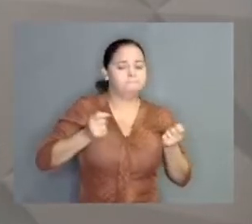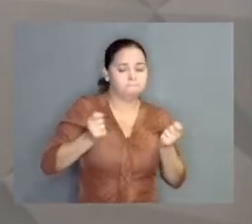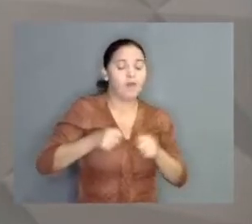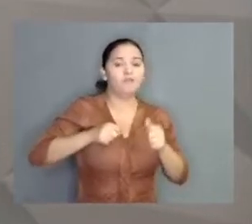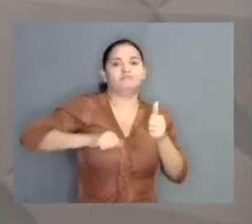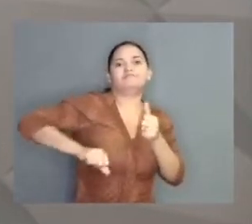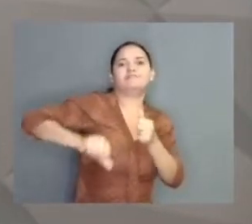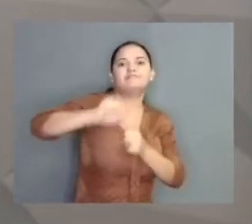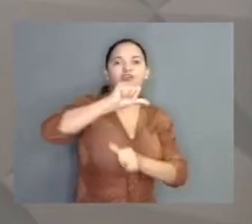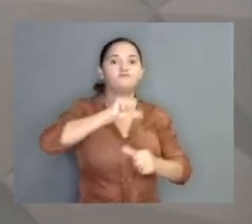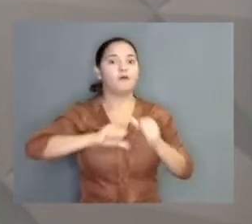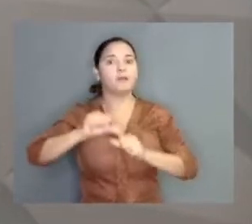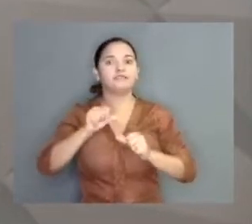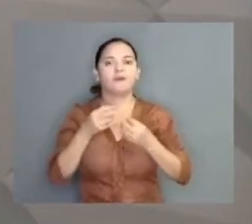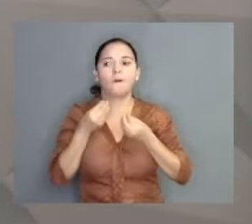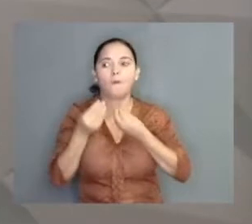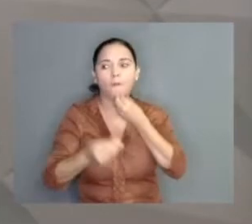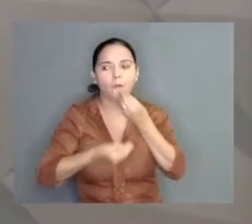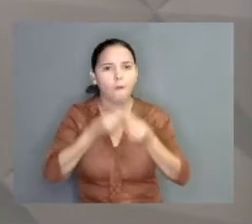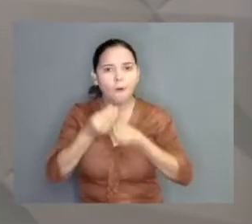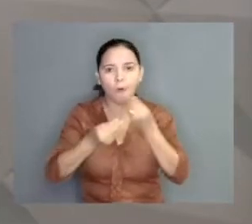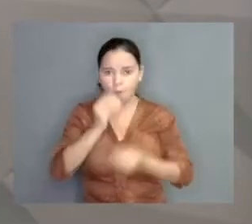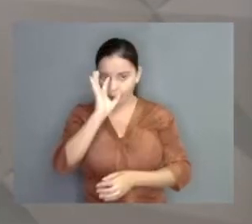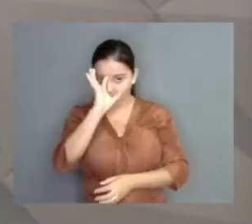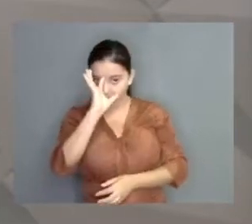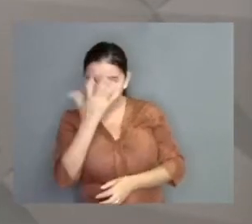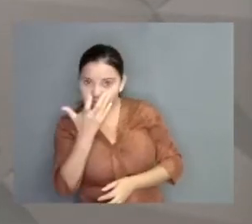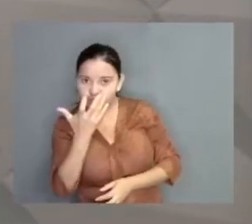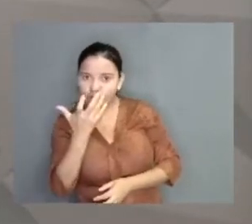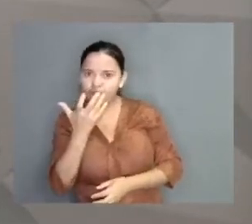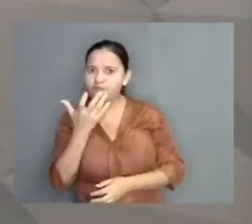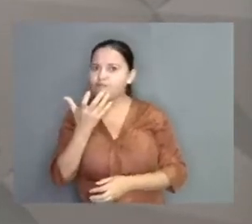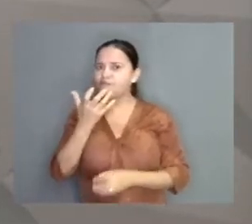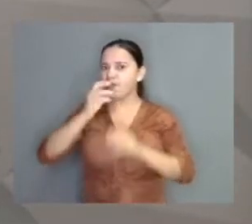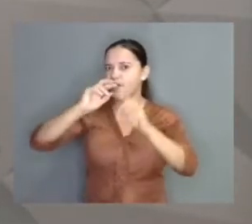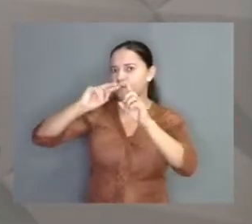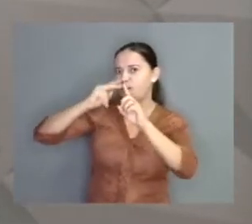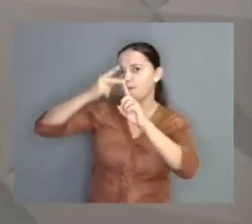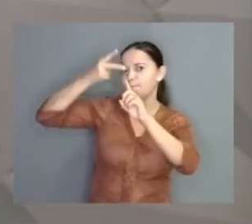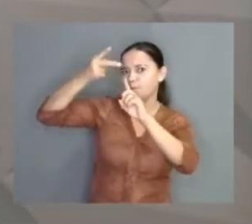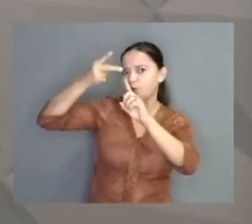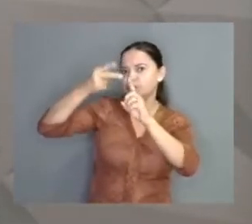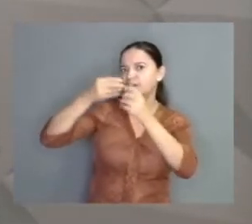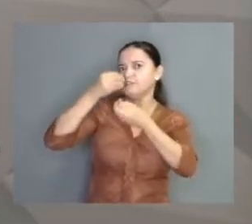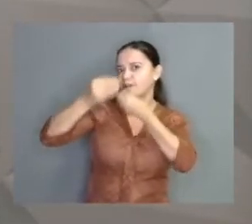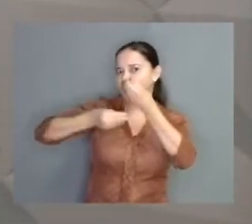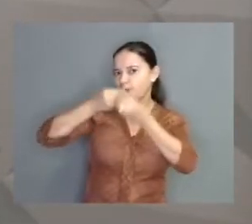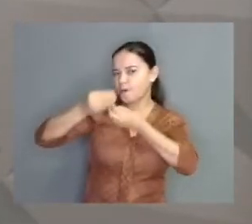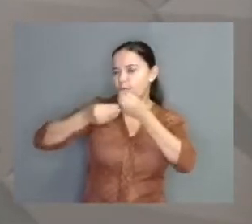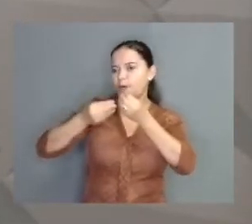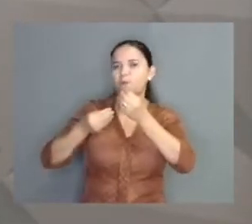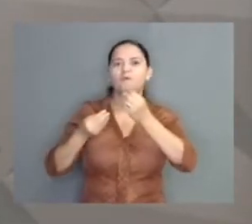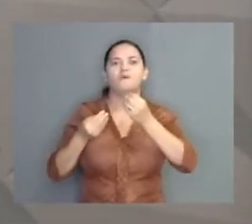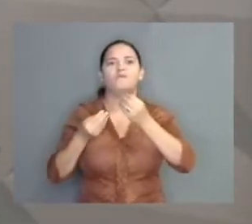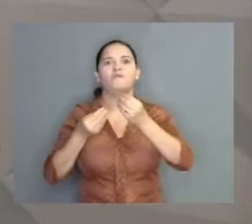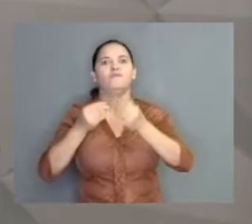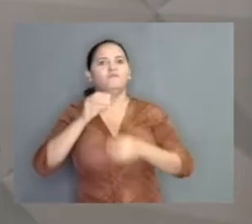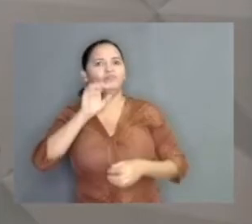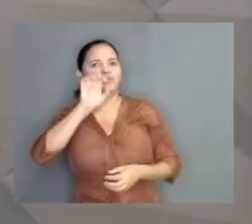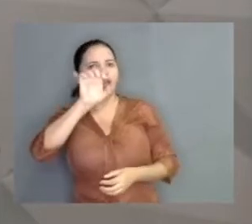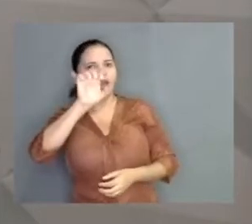transformação. Como resolver uma potência quando meu expoente